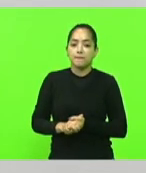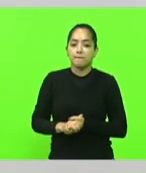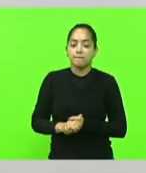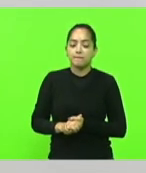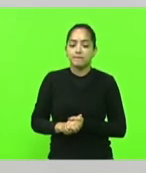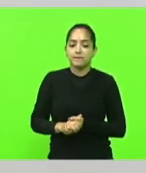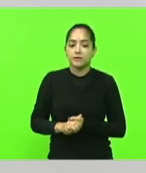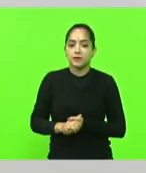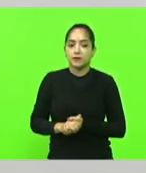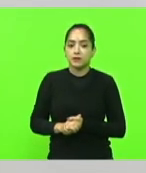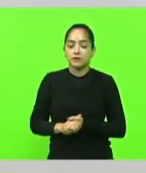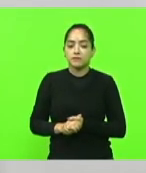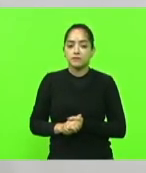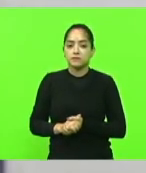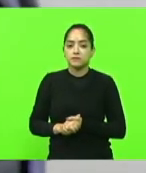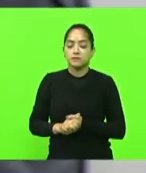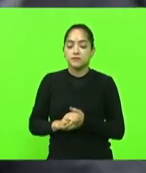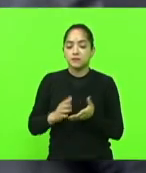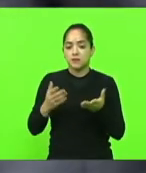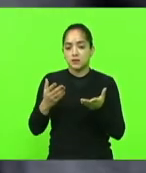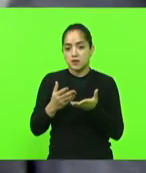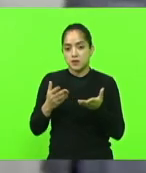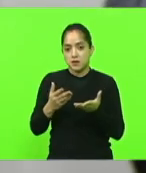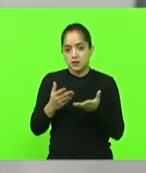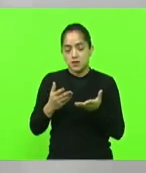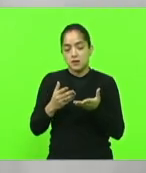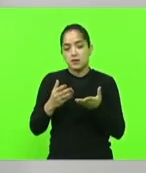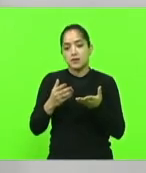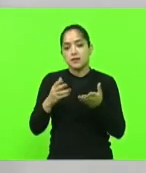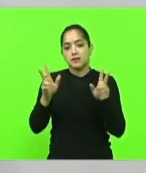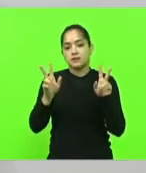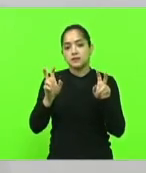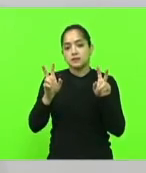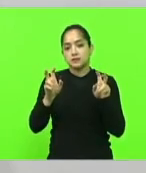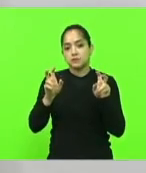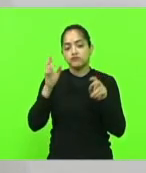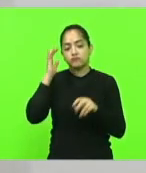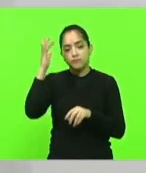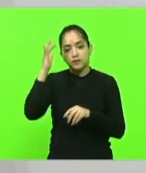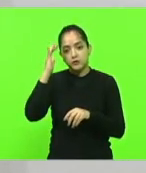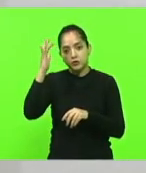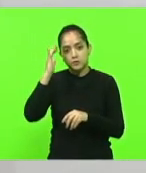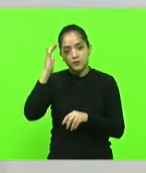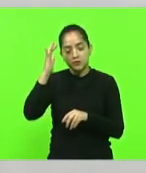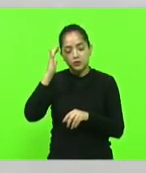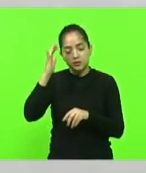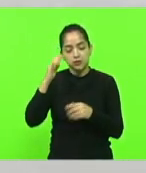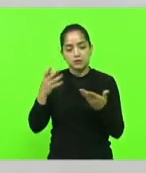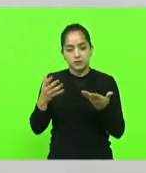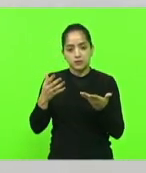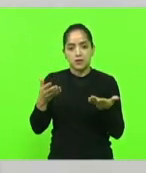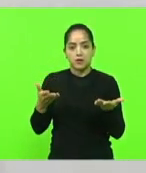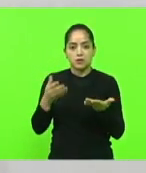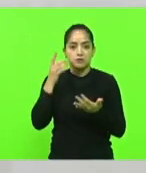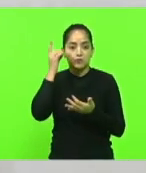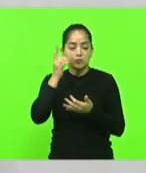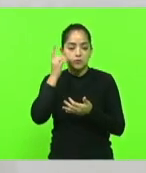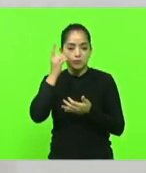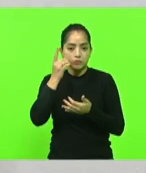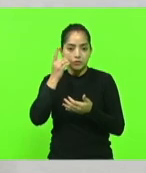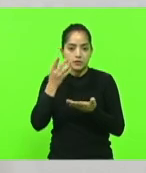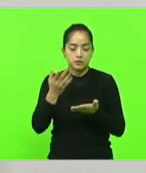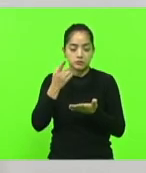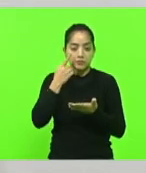E eu chamo esses assuntos para a gente fazer uma autorreflexão aqui, como deputado, né, para